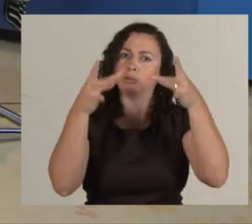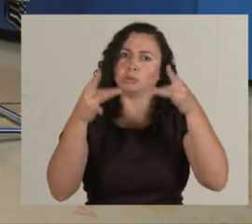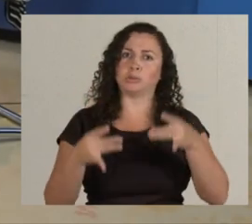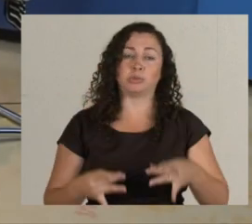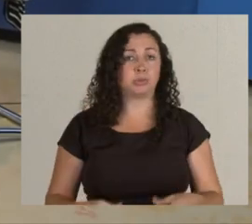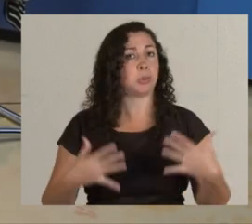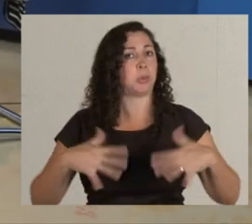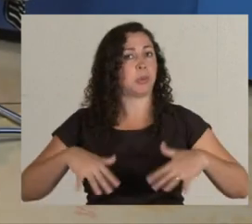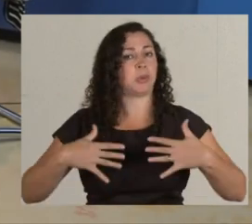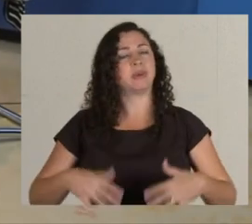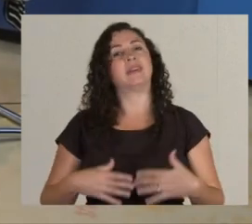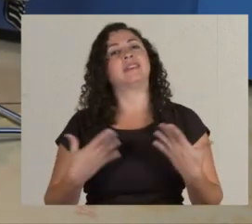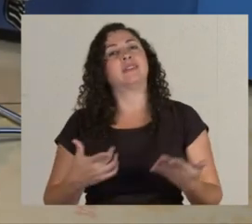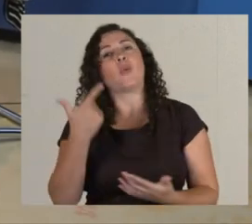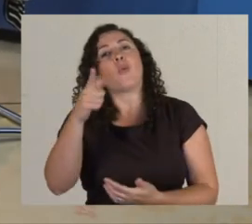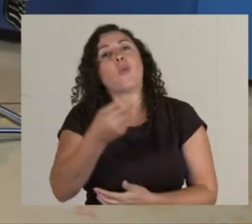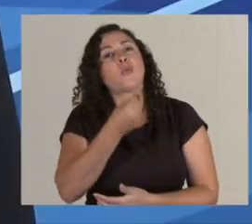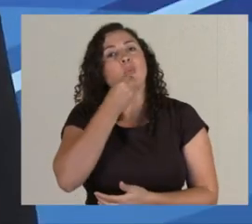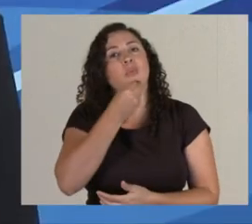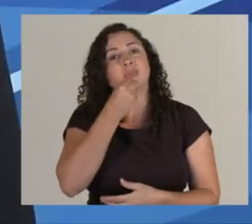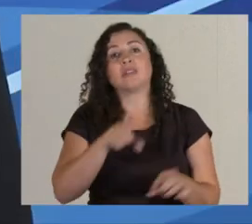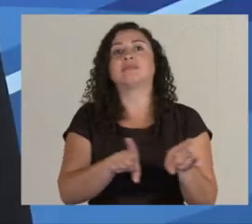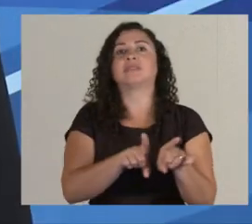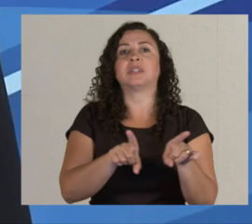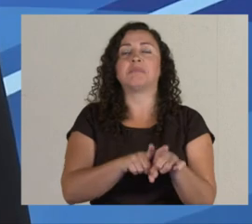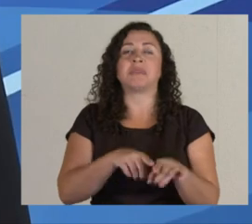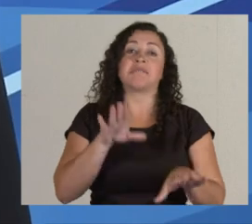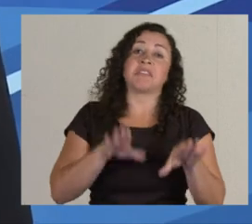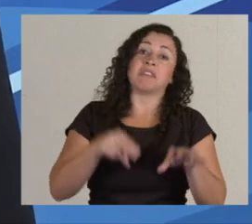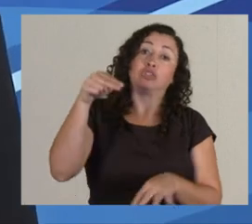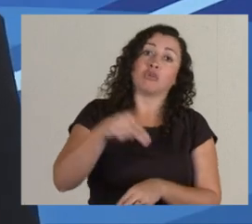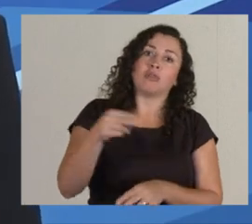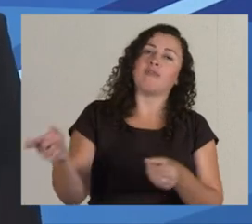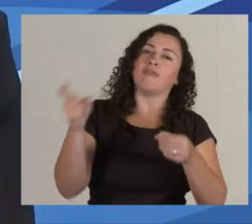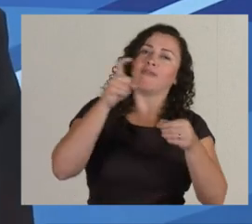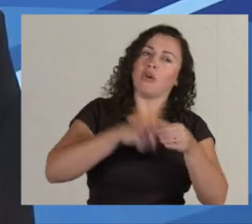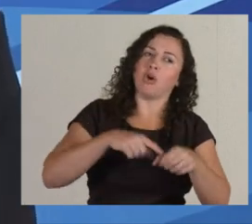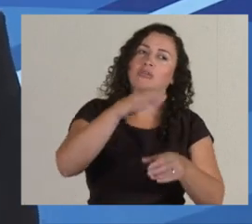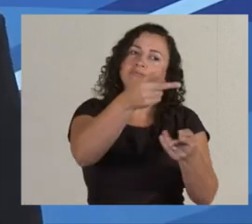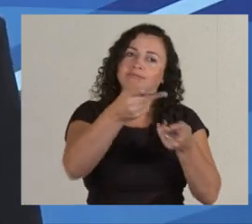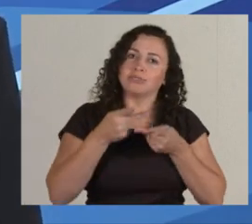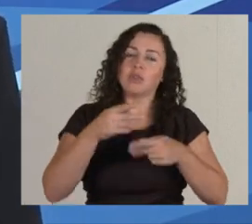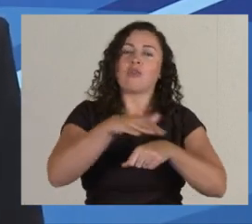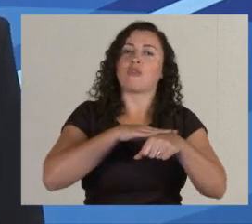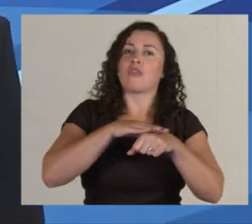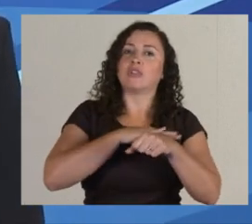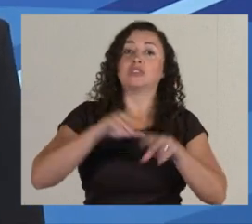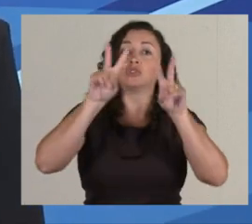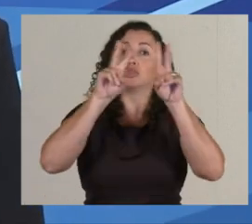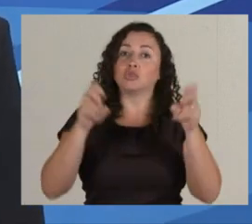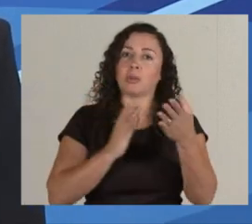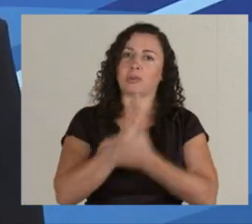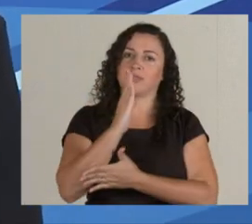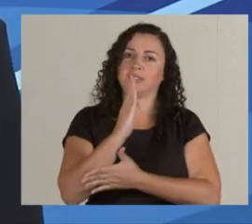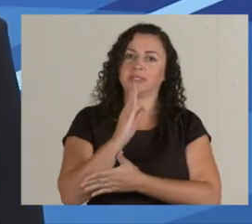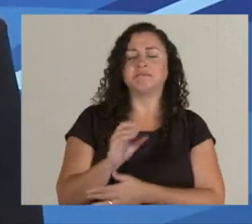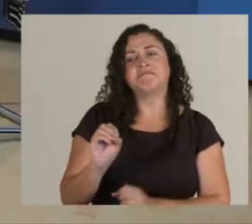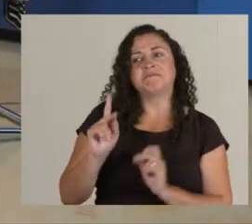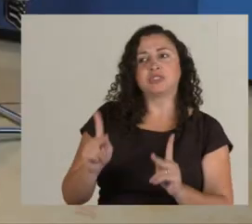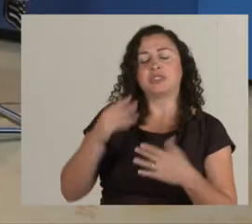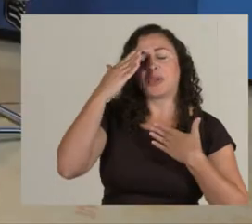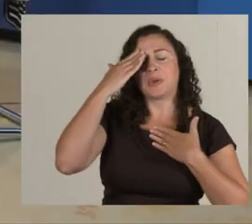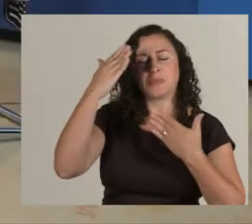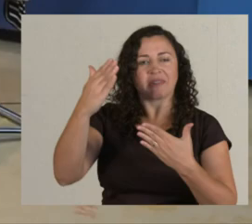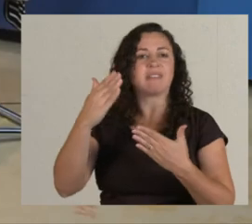poucos, né? E numa outra oportunidade, quem sabe lá em novembro, a gente volte a falar aí da aprovação da proposta.